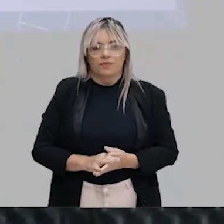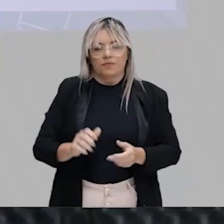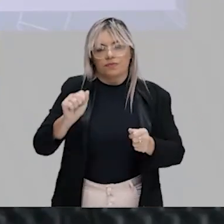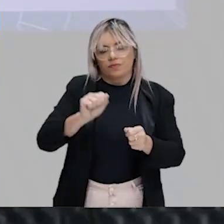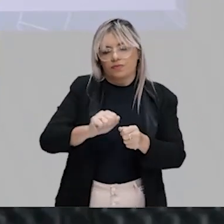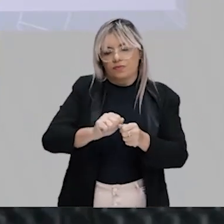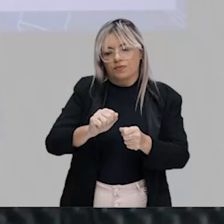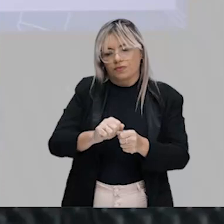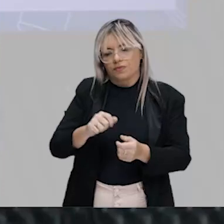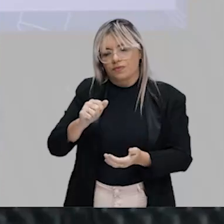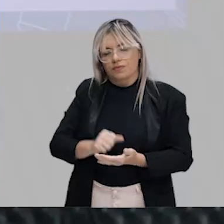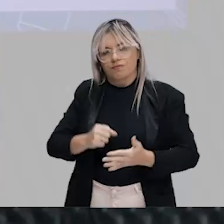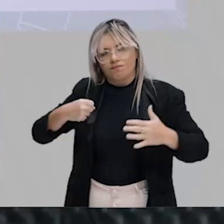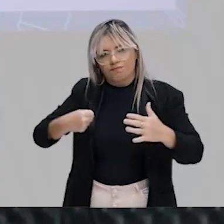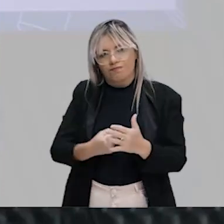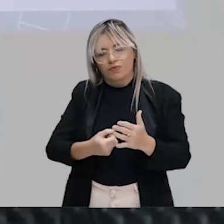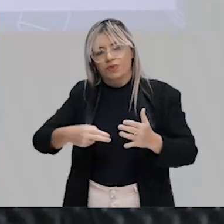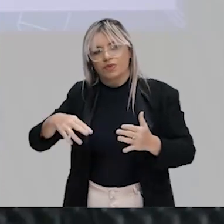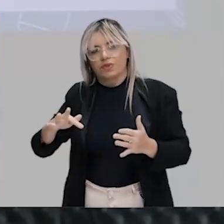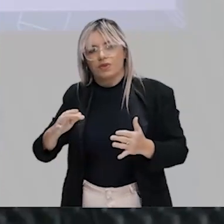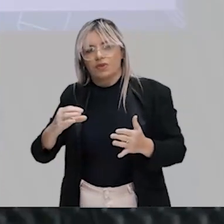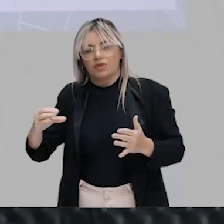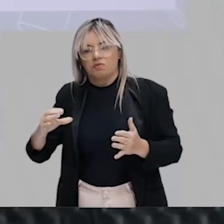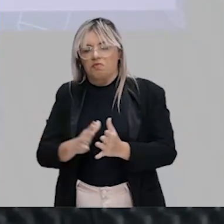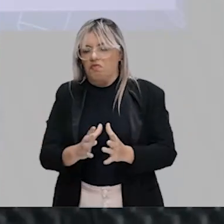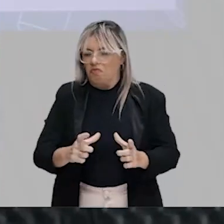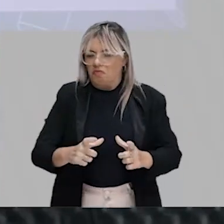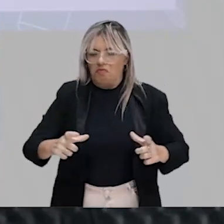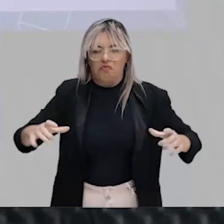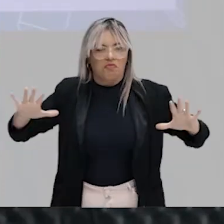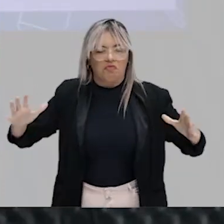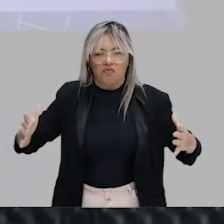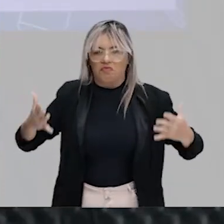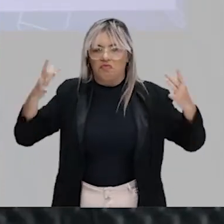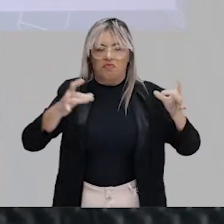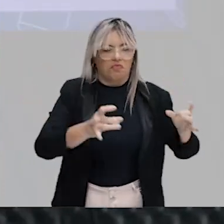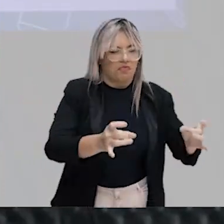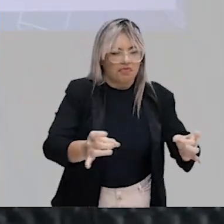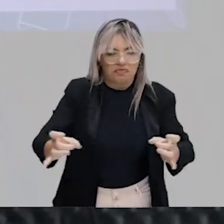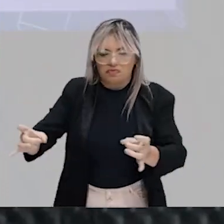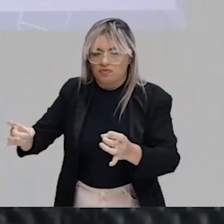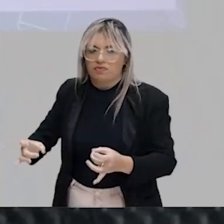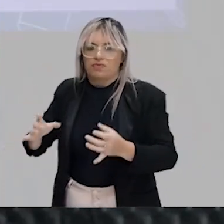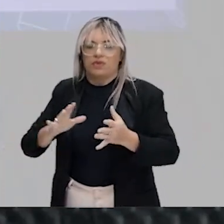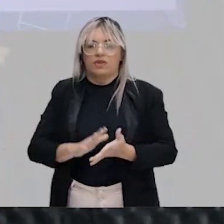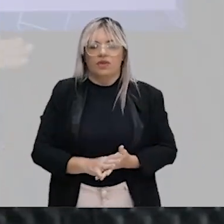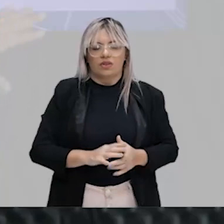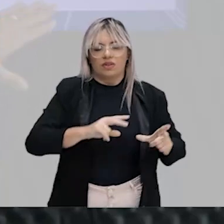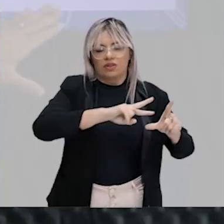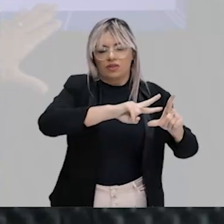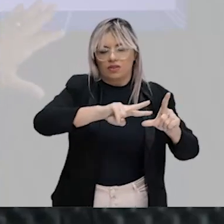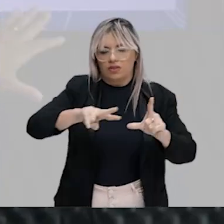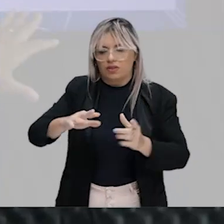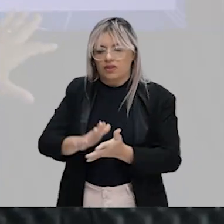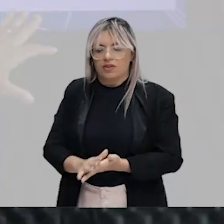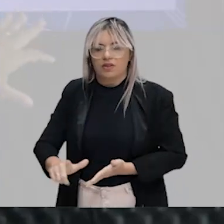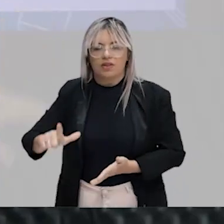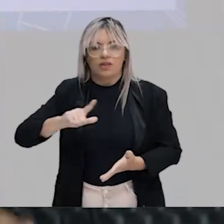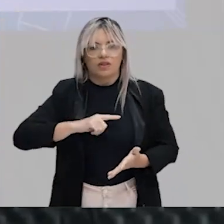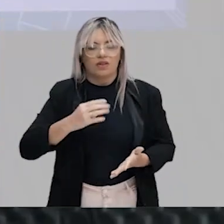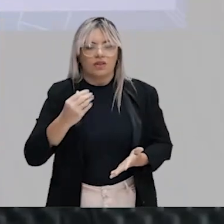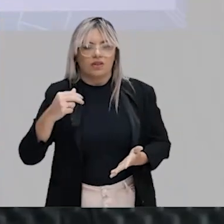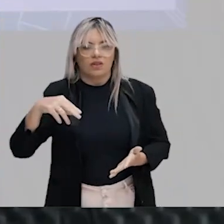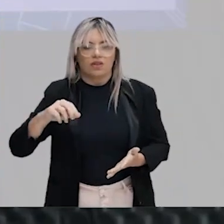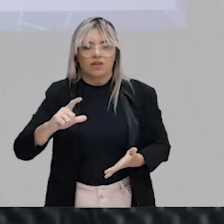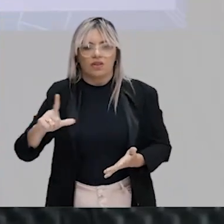do UFC algo espetacular, algo grandioso, que vende bastante. E tem um canal exclusivo para isso.